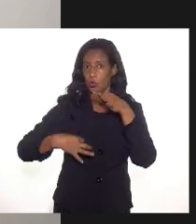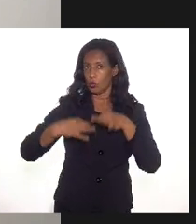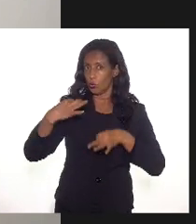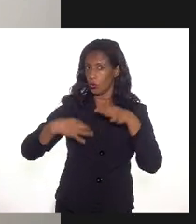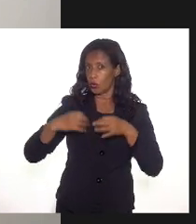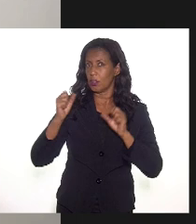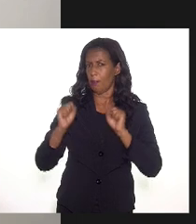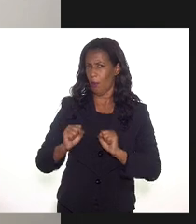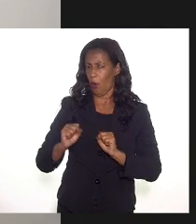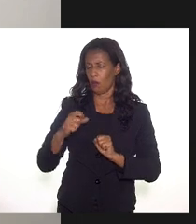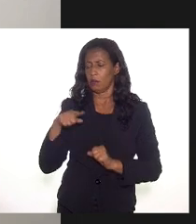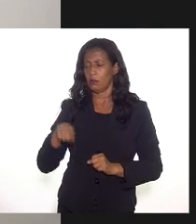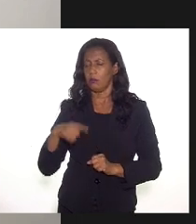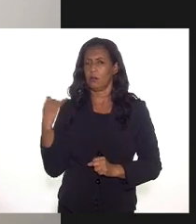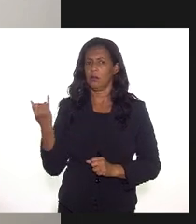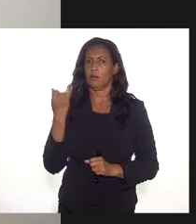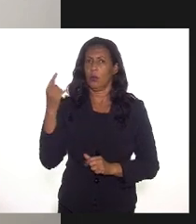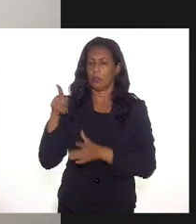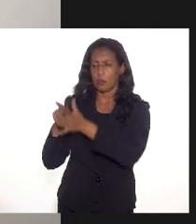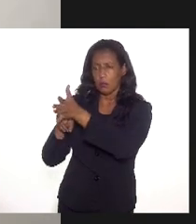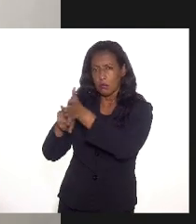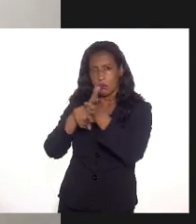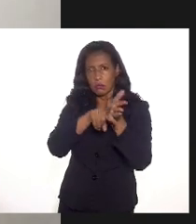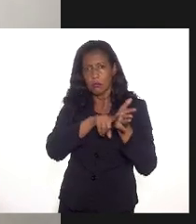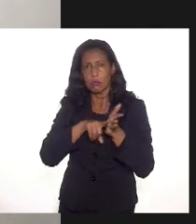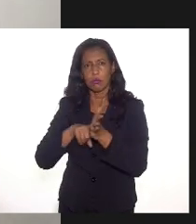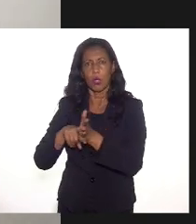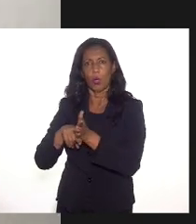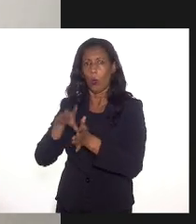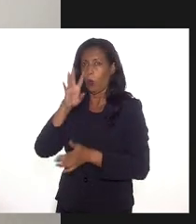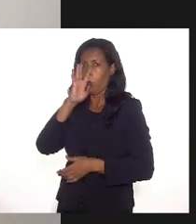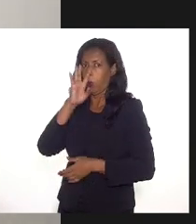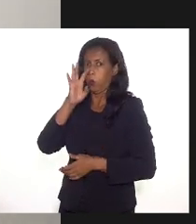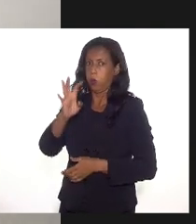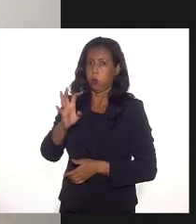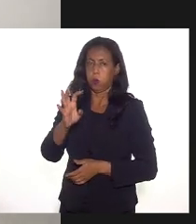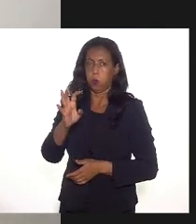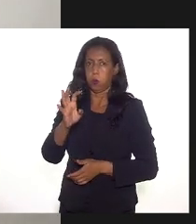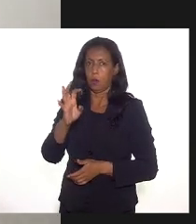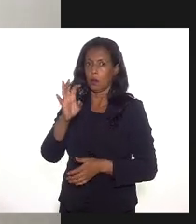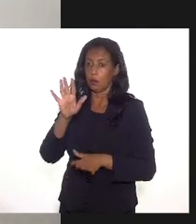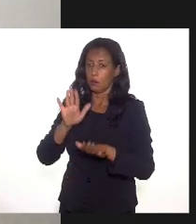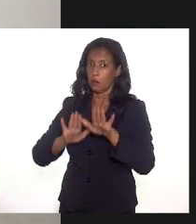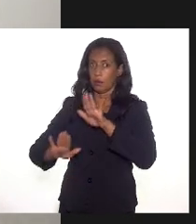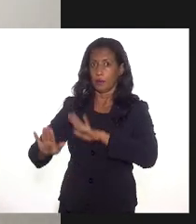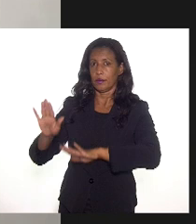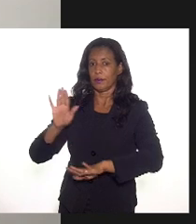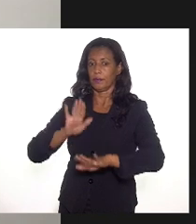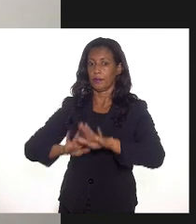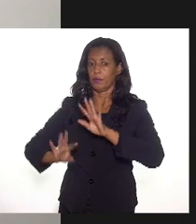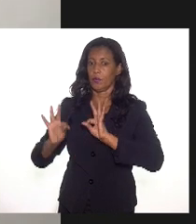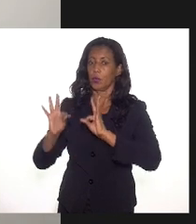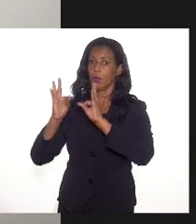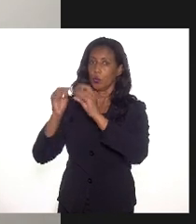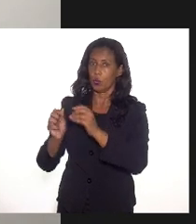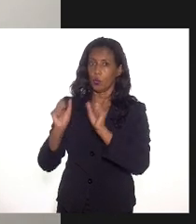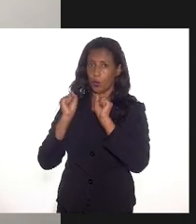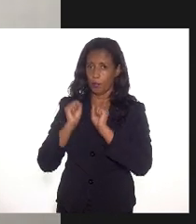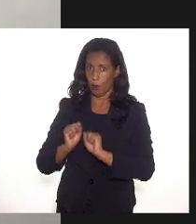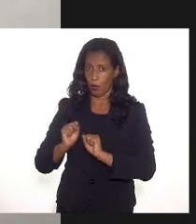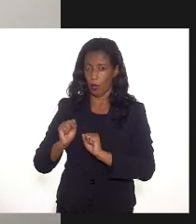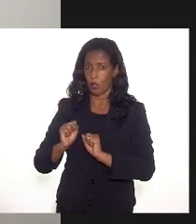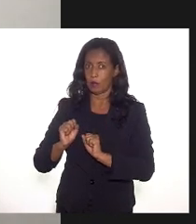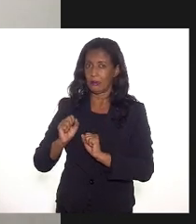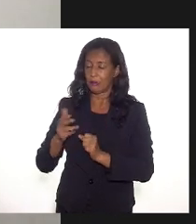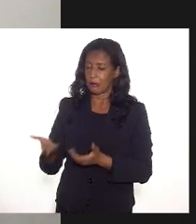fazer o seu papel, investigar, julgar com imparcialidade tudo que possa estar sendo